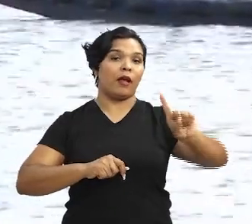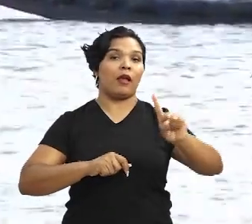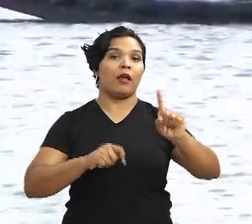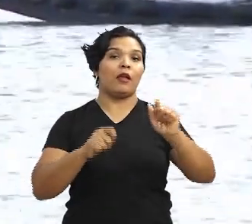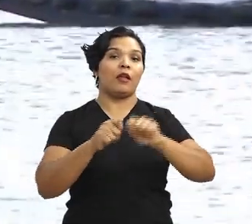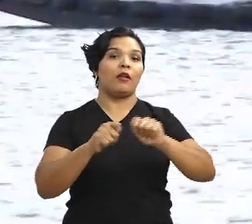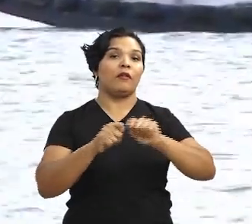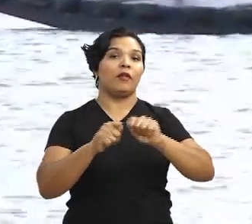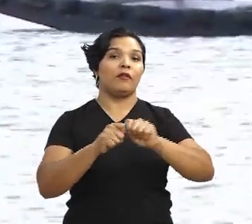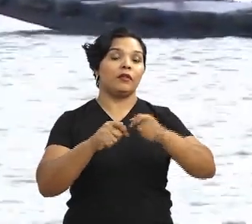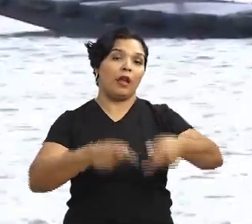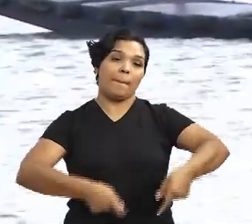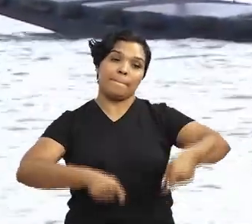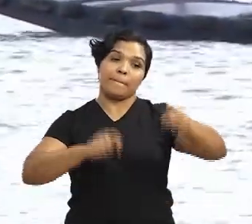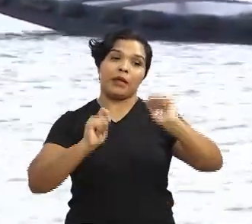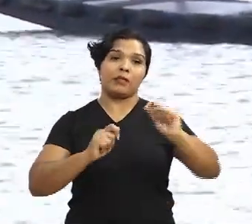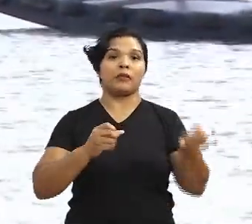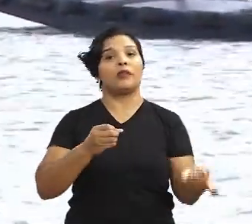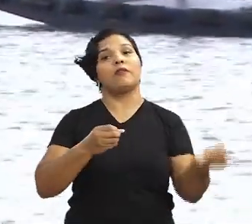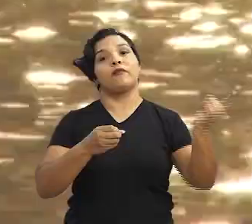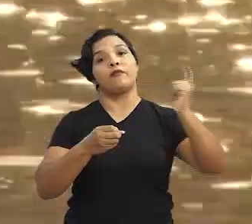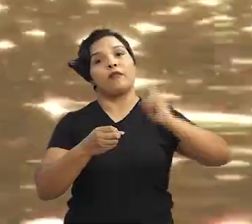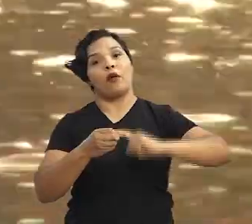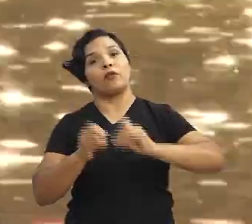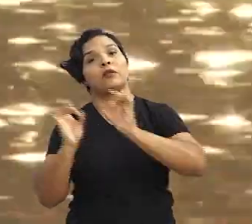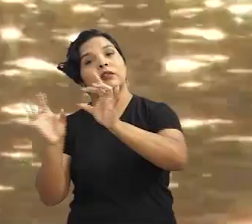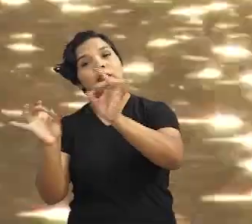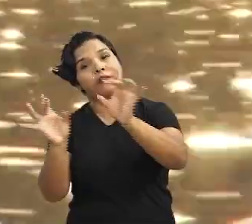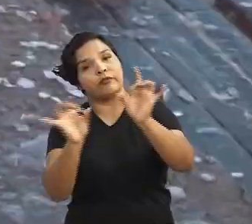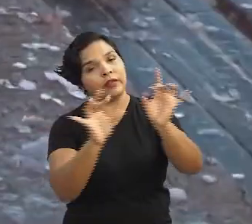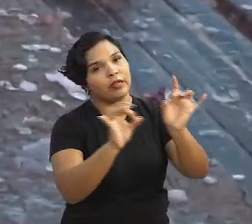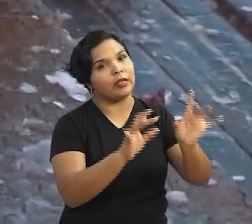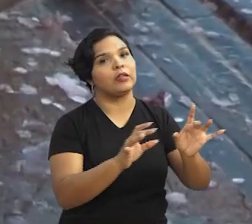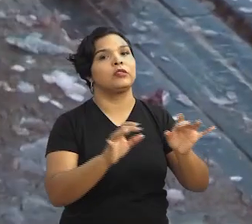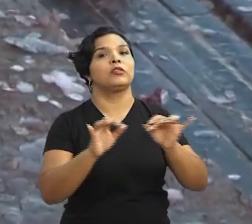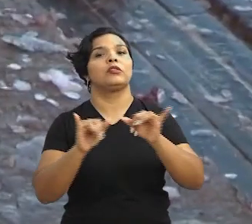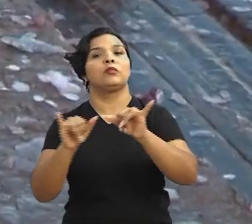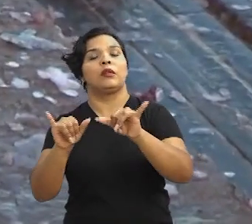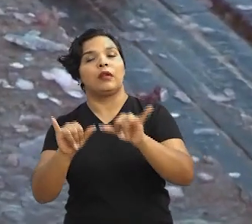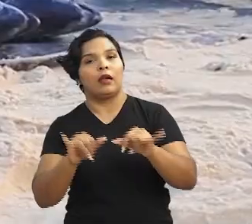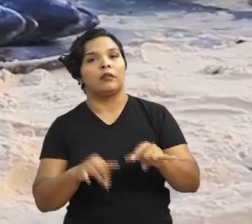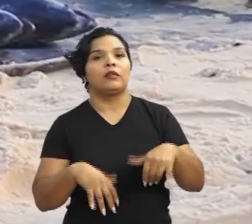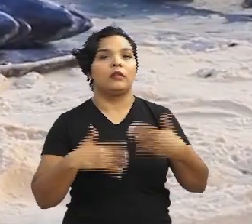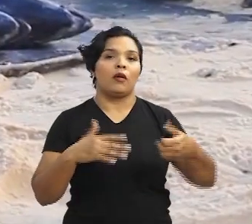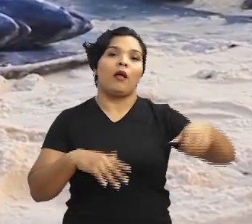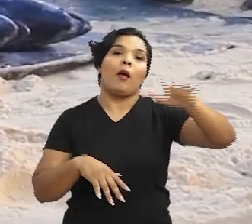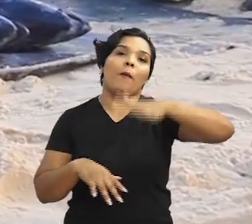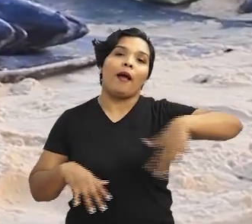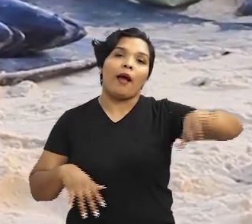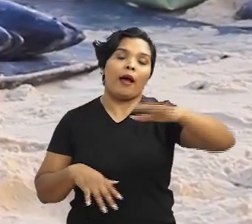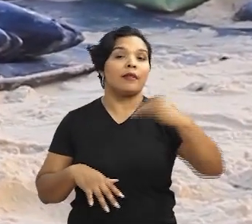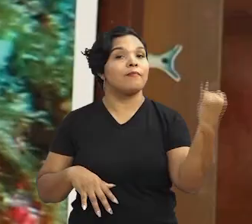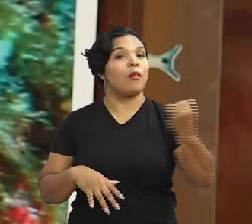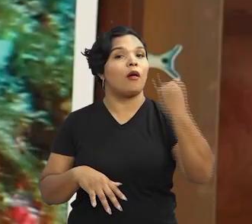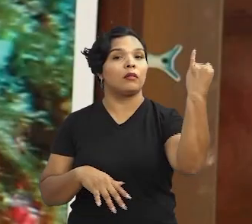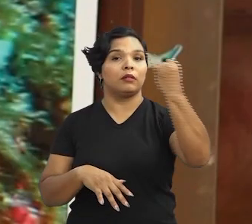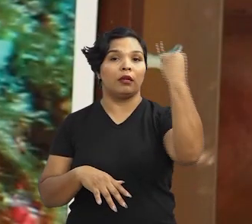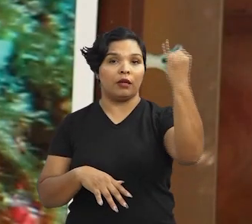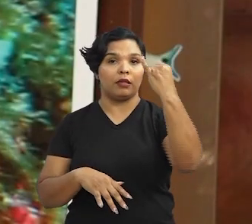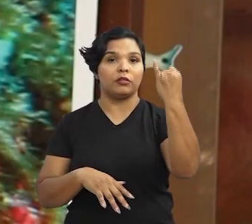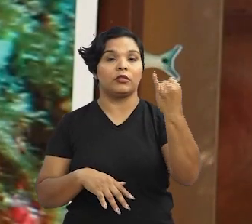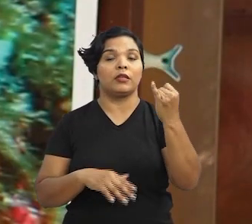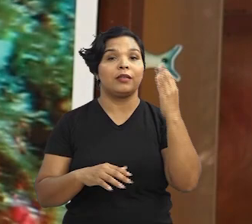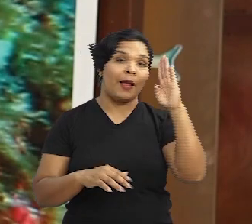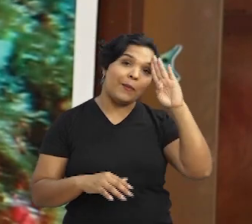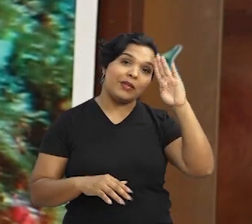e vão fazer a sua pesca e voltam para lá, que vendem ali no mercado dos peixes bastante. É uma área